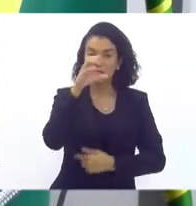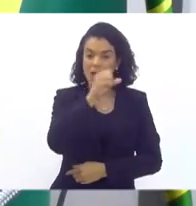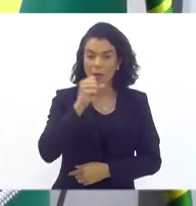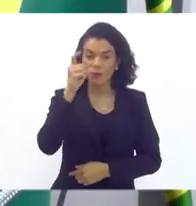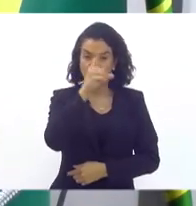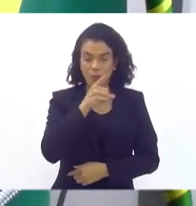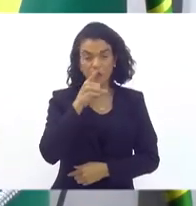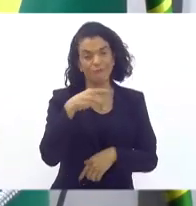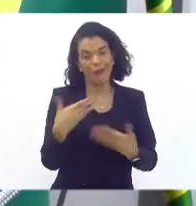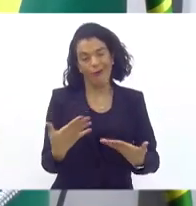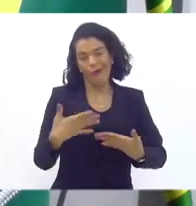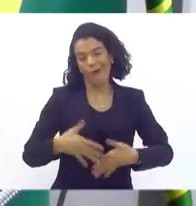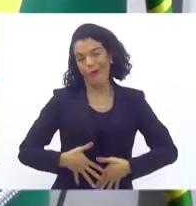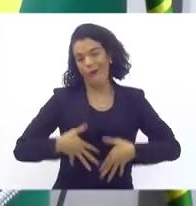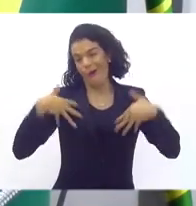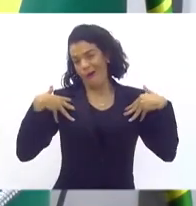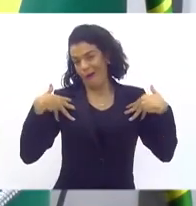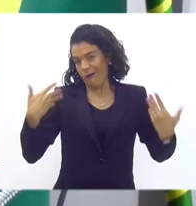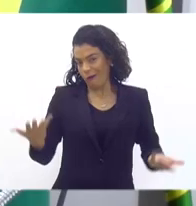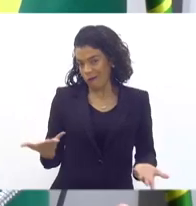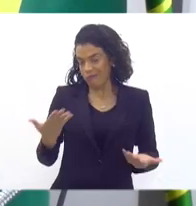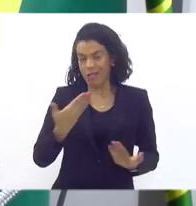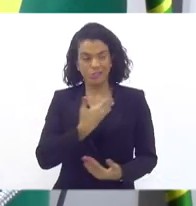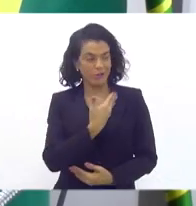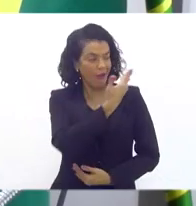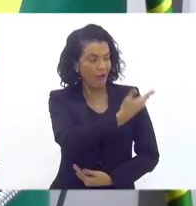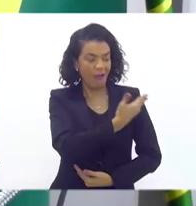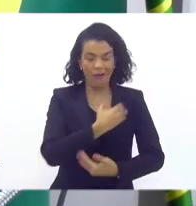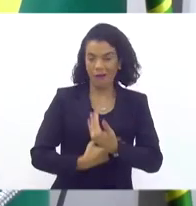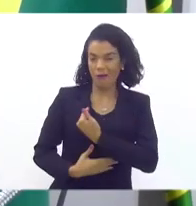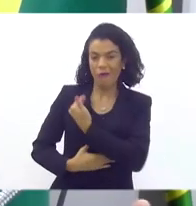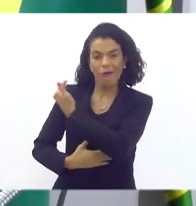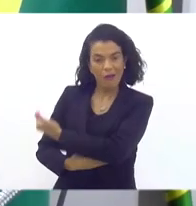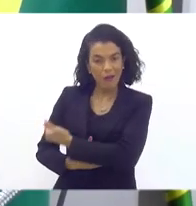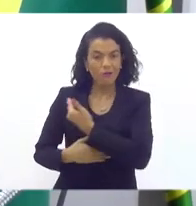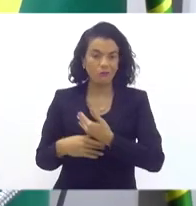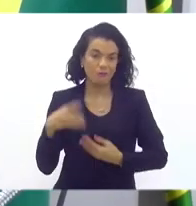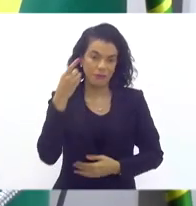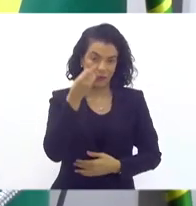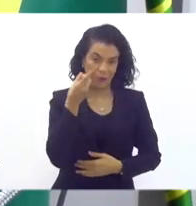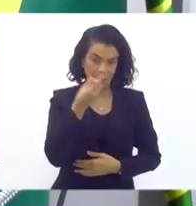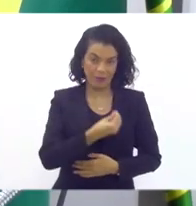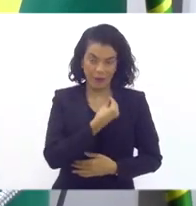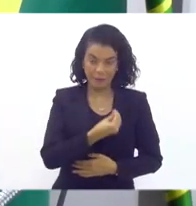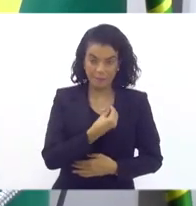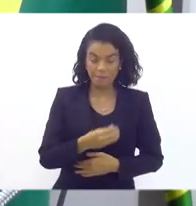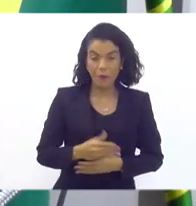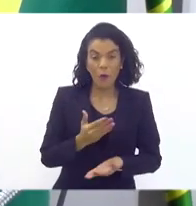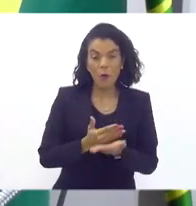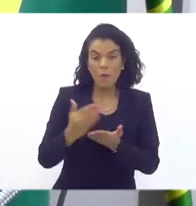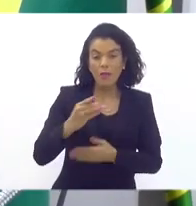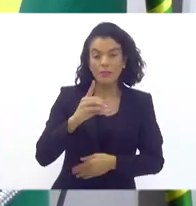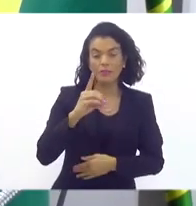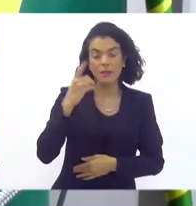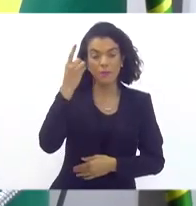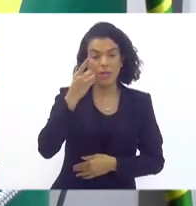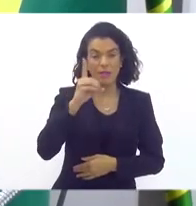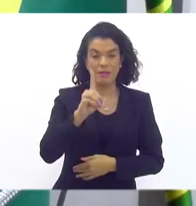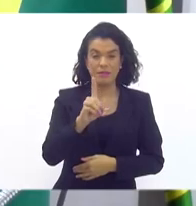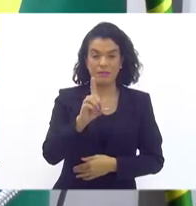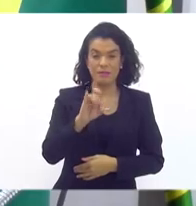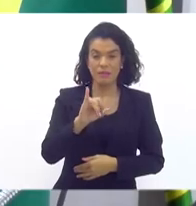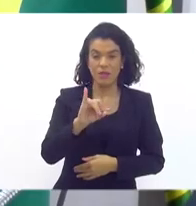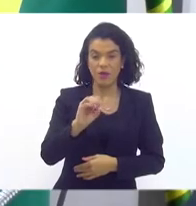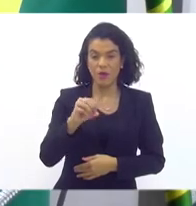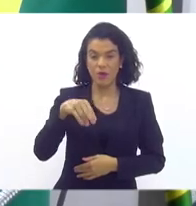então com muito orgulho é estar ao lado de desses deputados que aqui estão começam pelo Deputado Dionísio um decano nessa